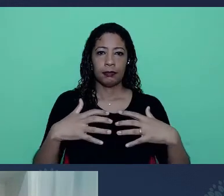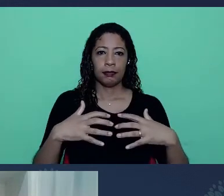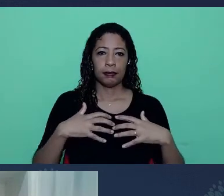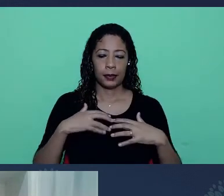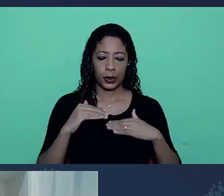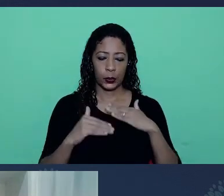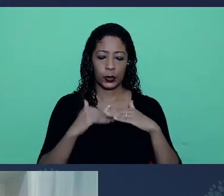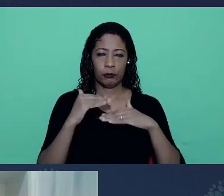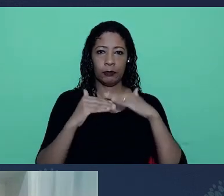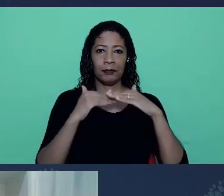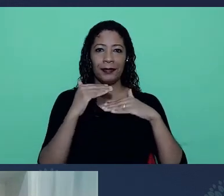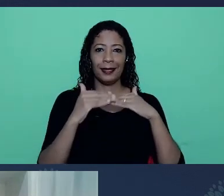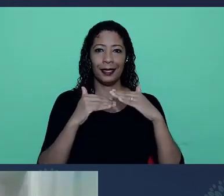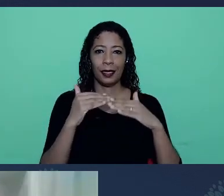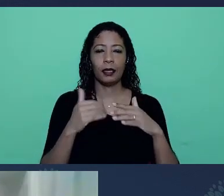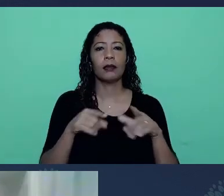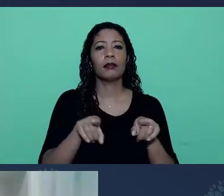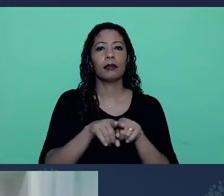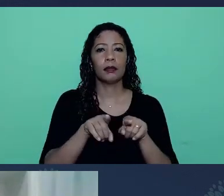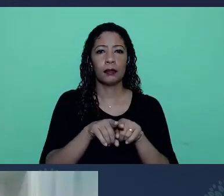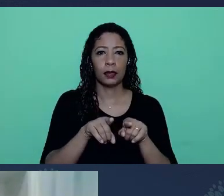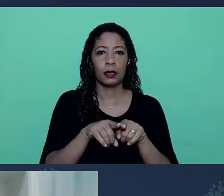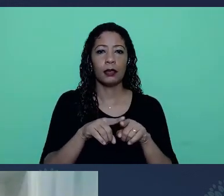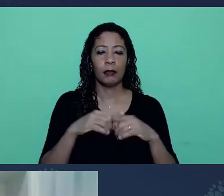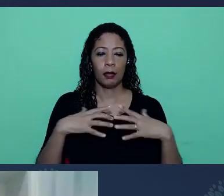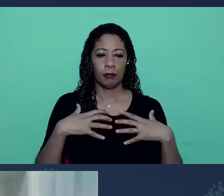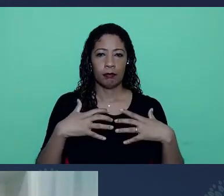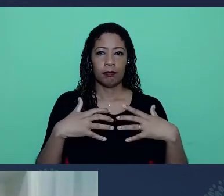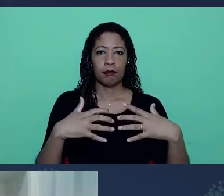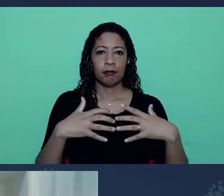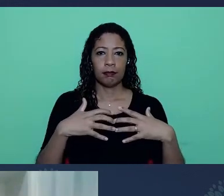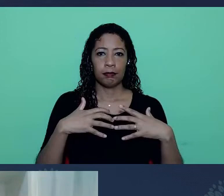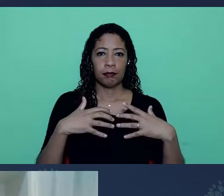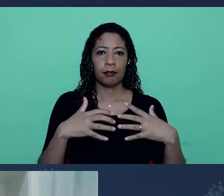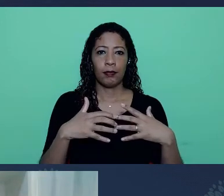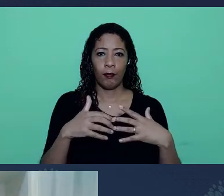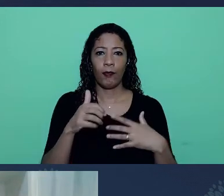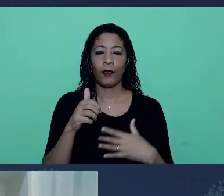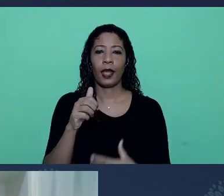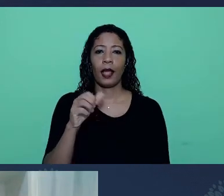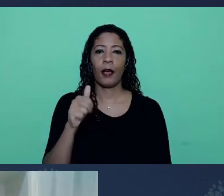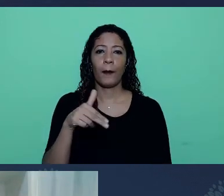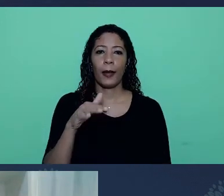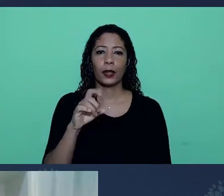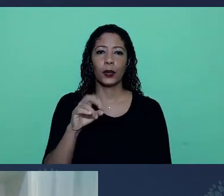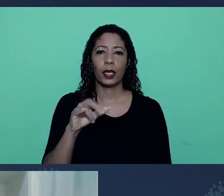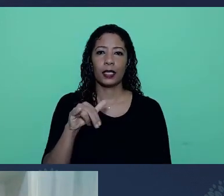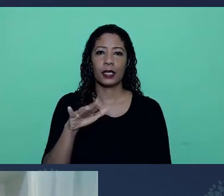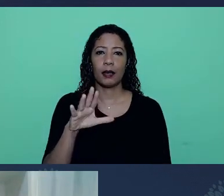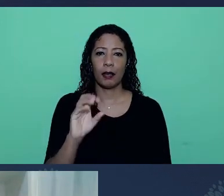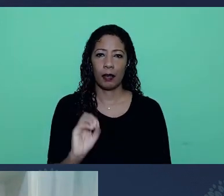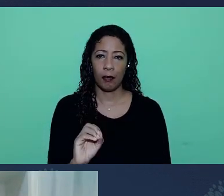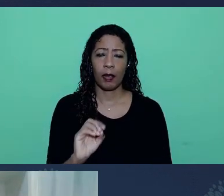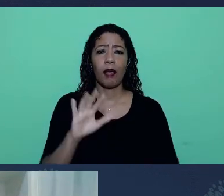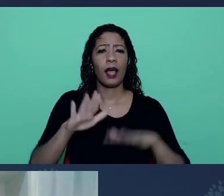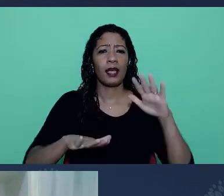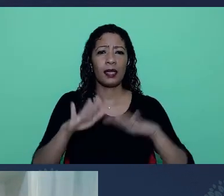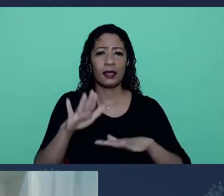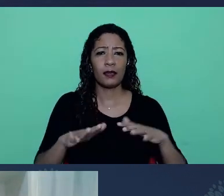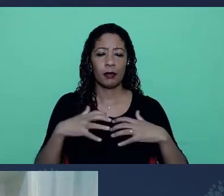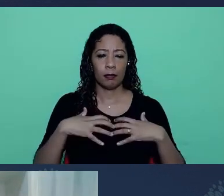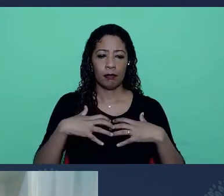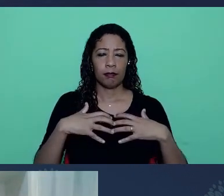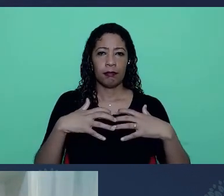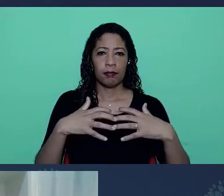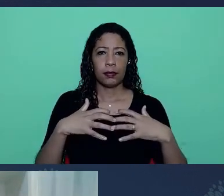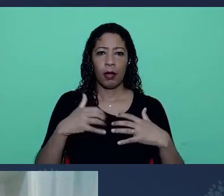do próprio amadurecimento do sistema imunológico, alguns indivíduos com asma têm só uma asma transitória durante a